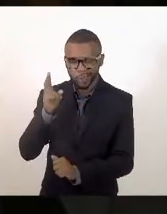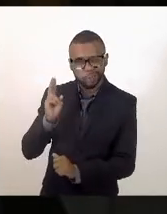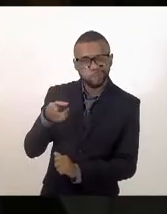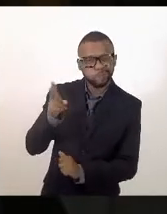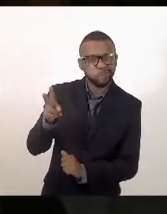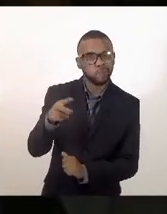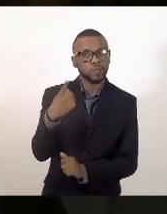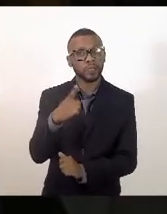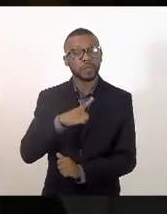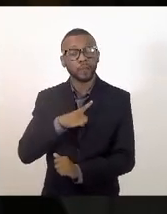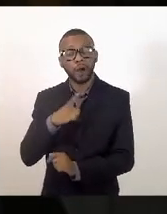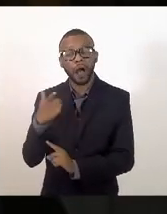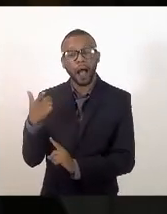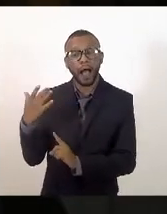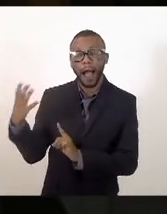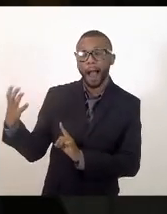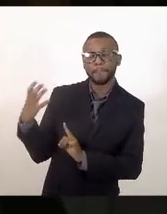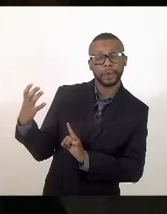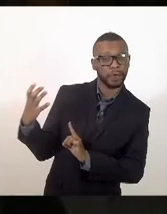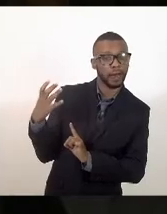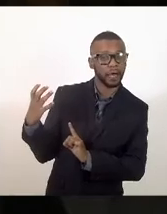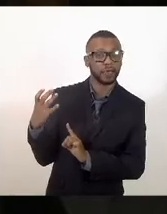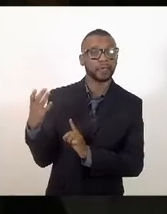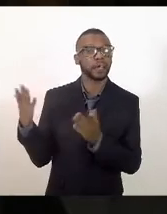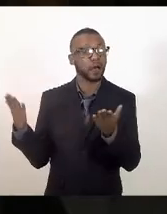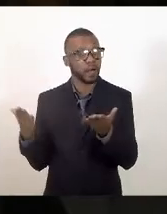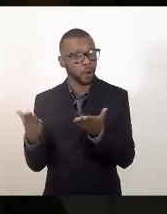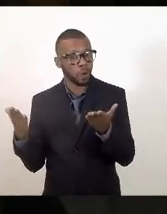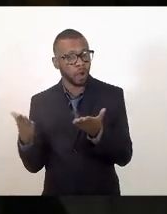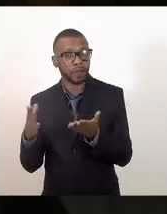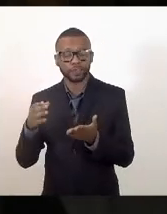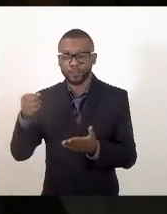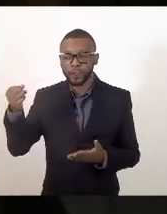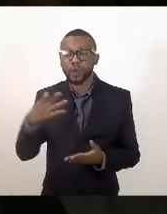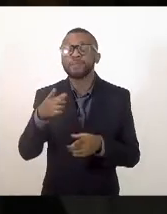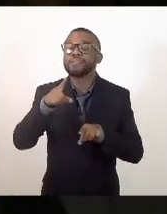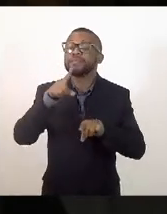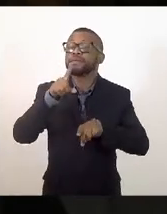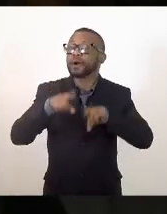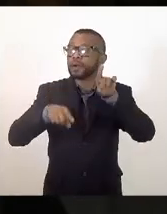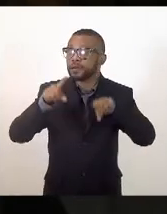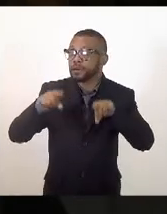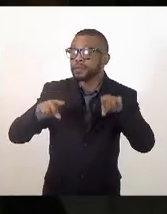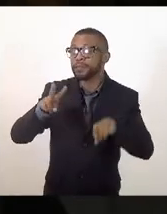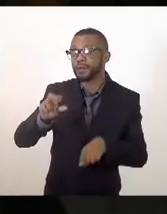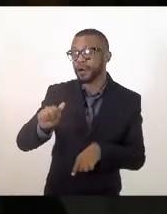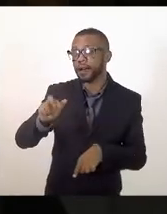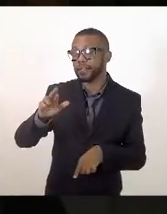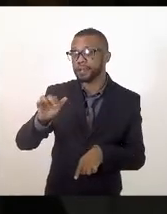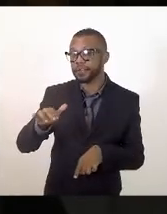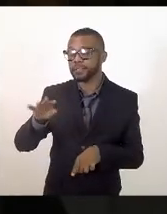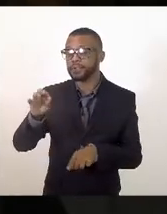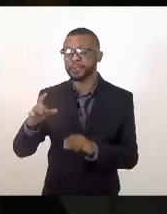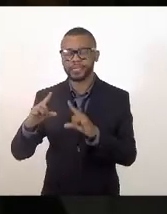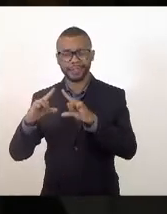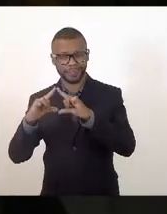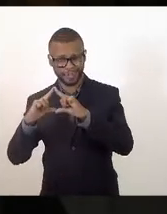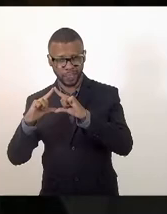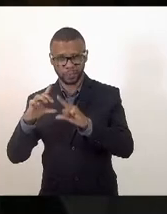Estamos sob a ameaça agora de uma nova variante, que é a variante